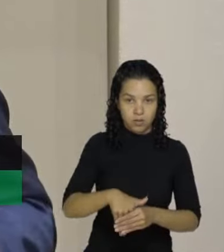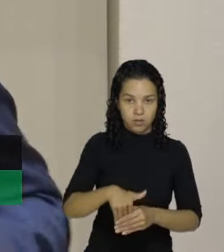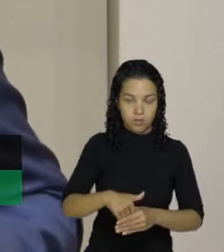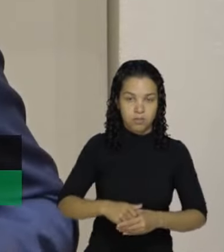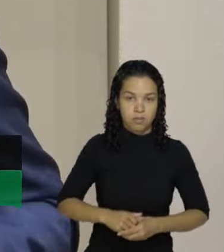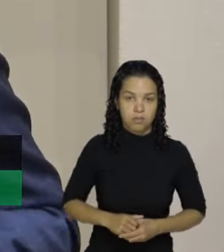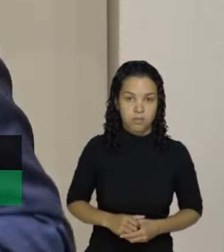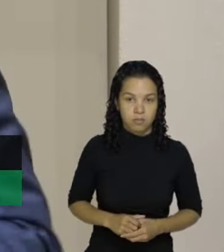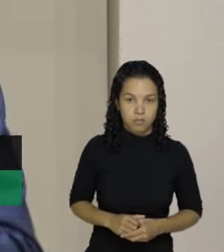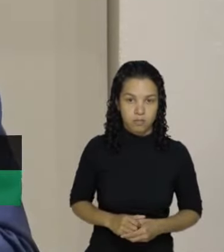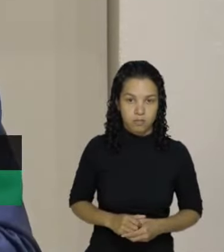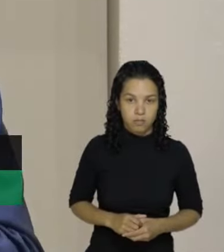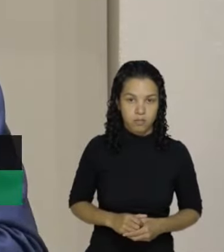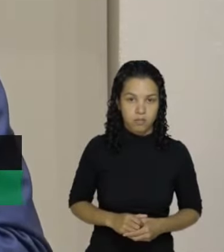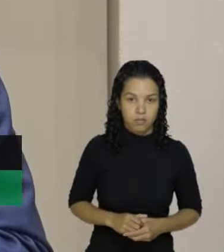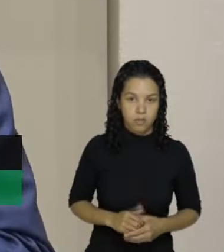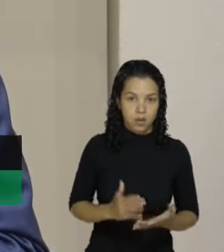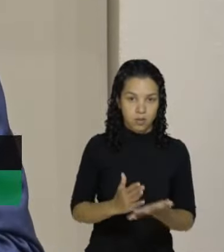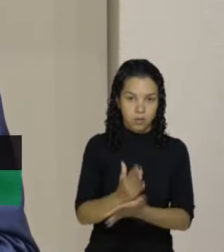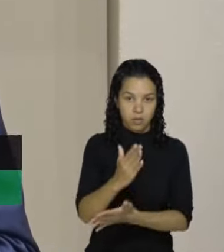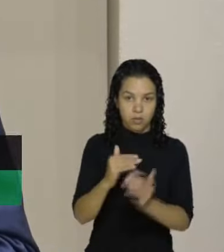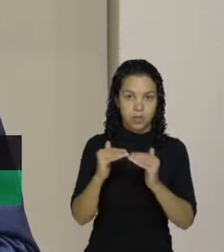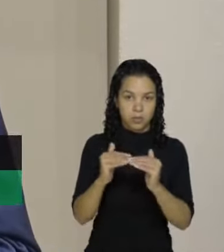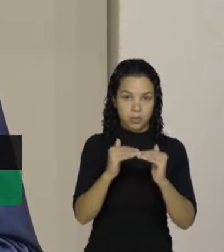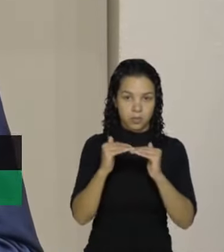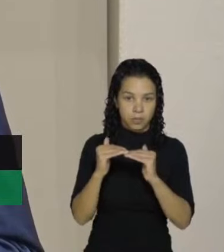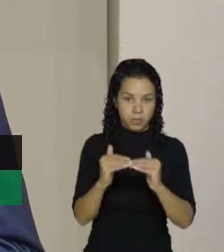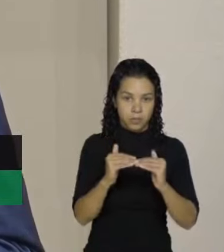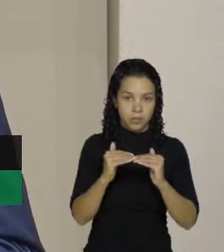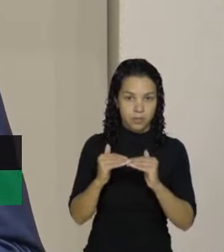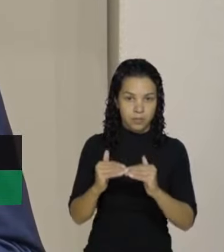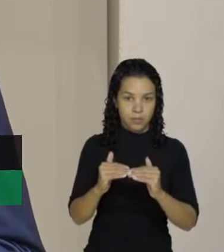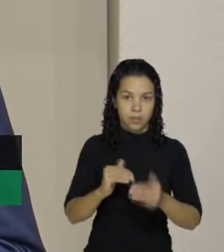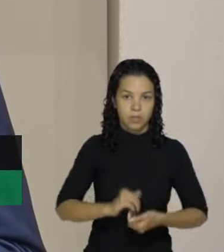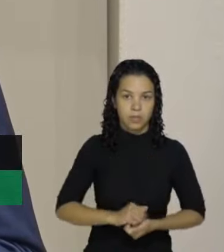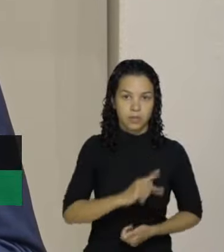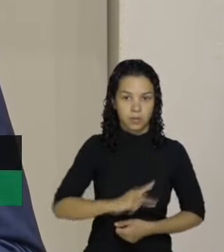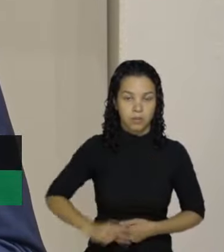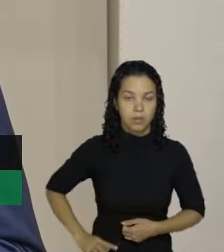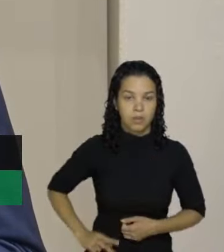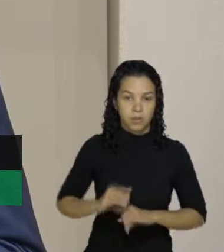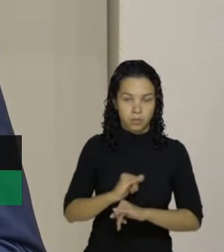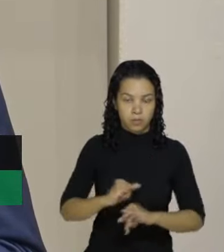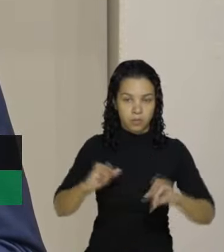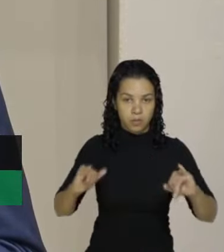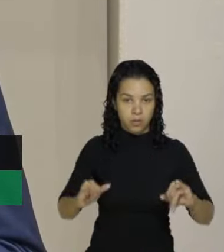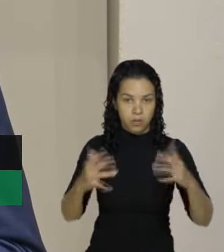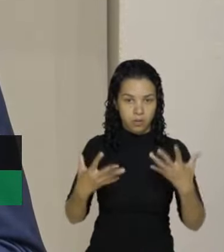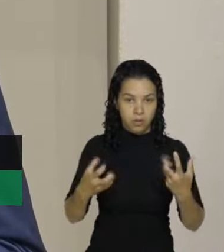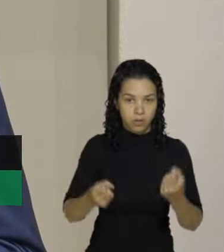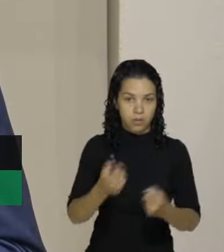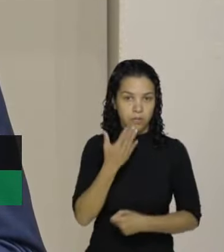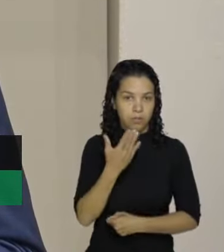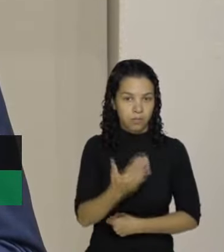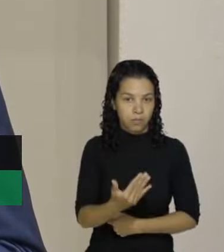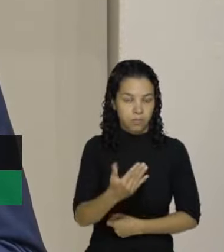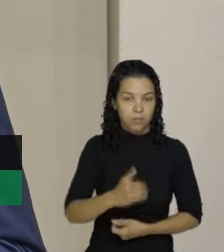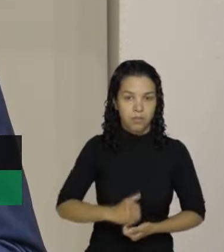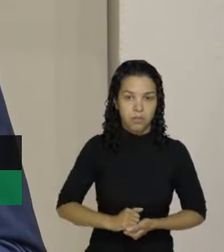aprovam, permaneçam como se encontram. Aprovado por unanimidade. Esta presidência que comunica que defere os seguintes